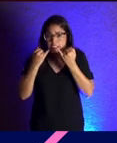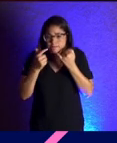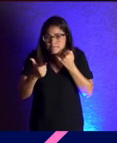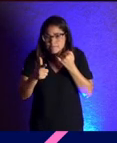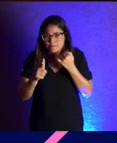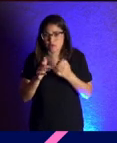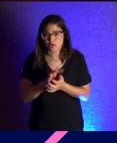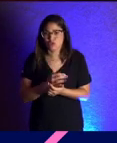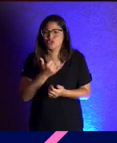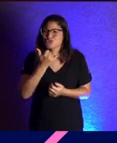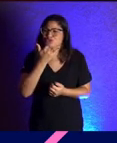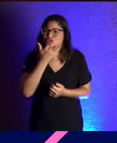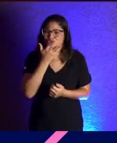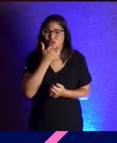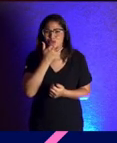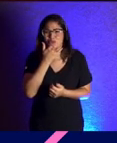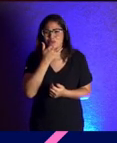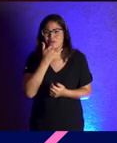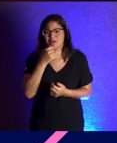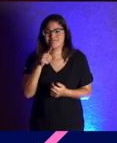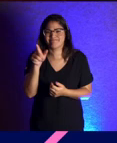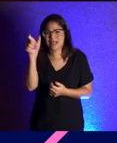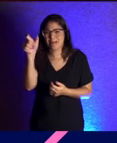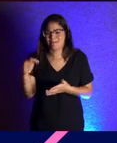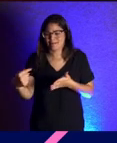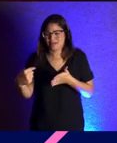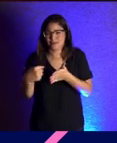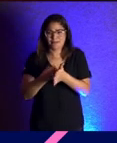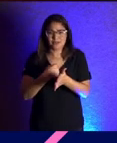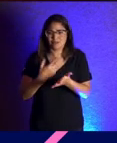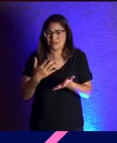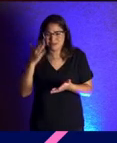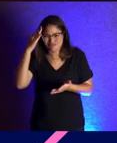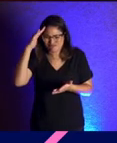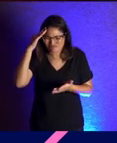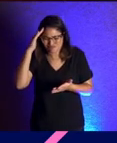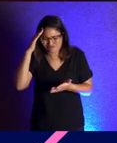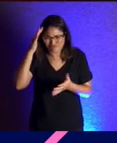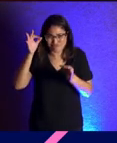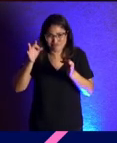desinformação? Desculpa, estou te mandando a pergunta, mas a gente tem que falar.